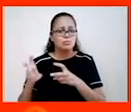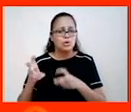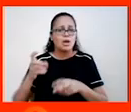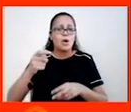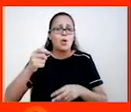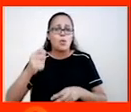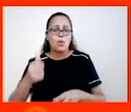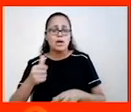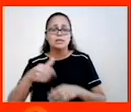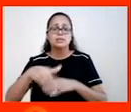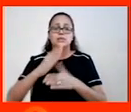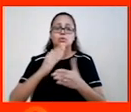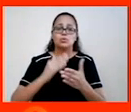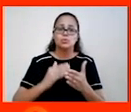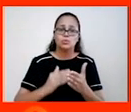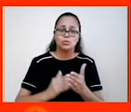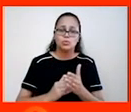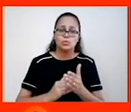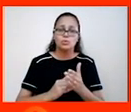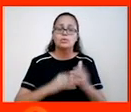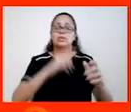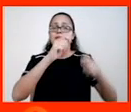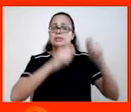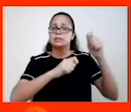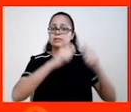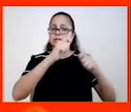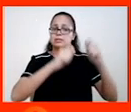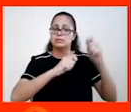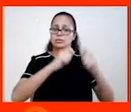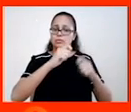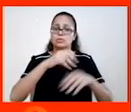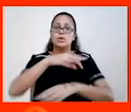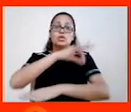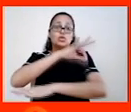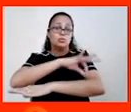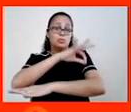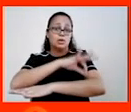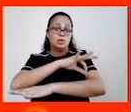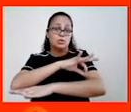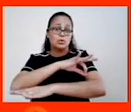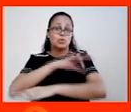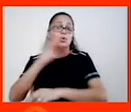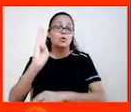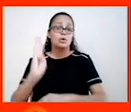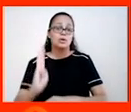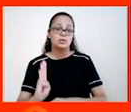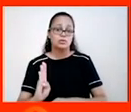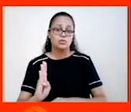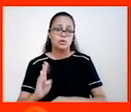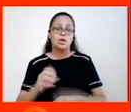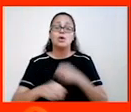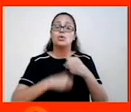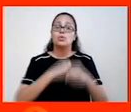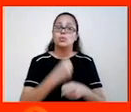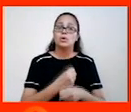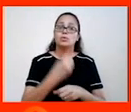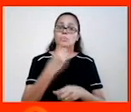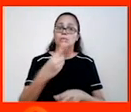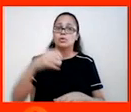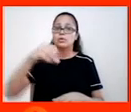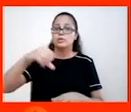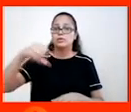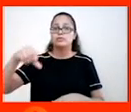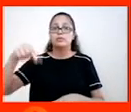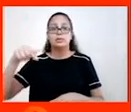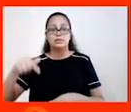petróleo nacional. É quase um monopólio. Por quê? Em 1997 aconteceu o fim do monopólio, ou seja,